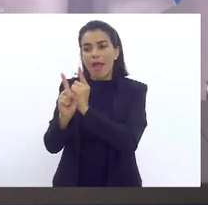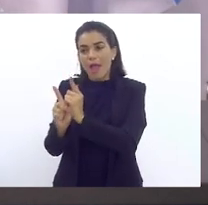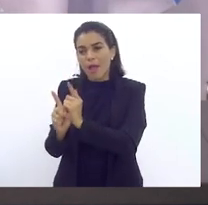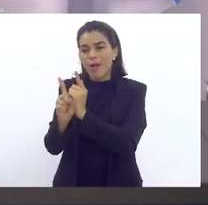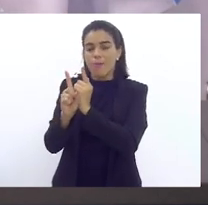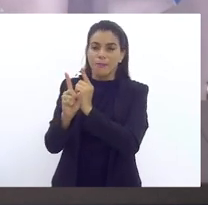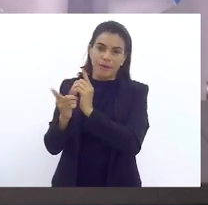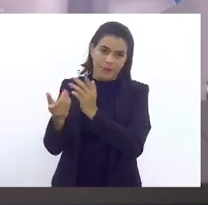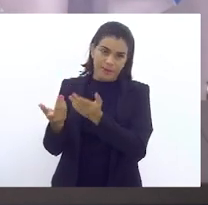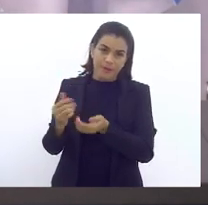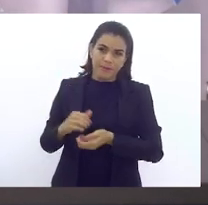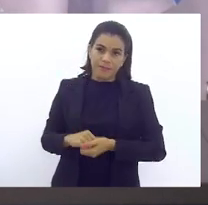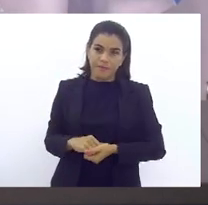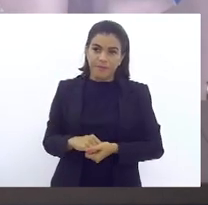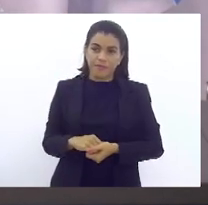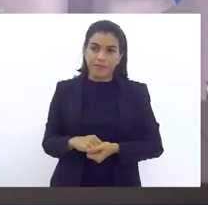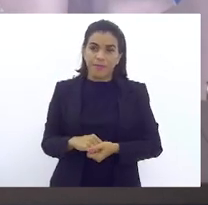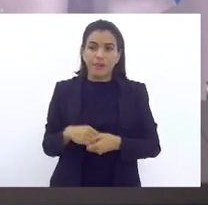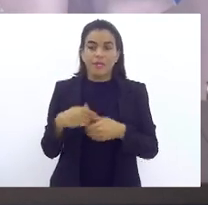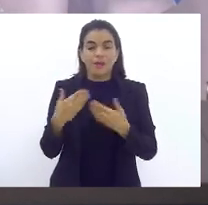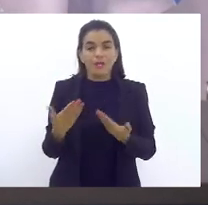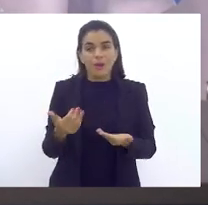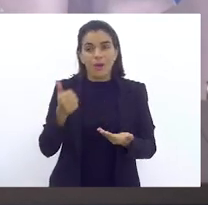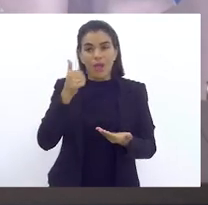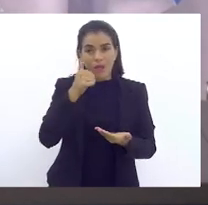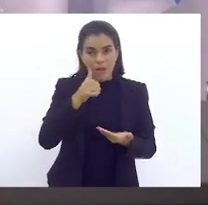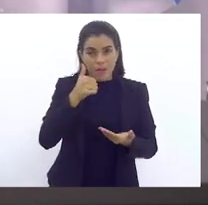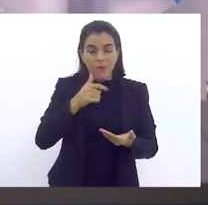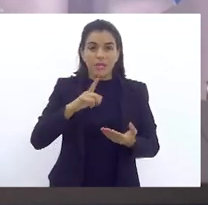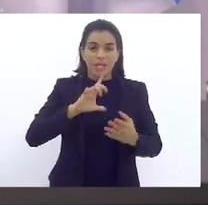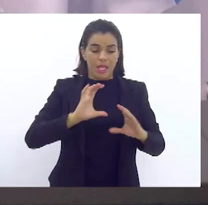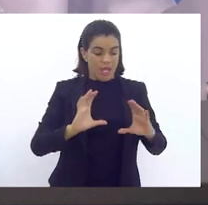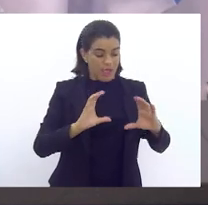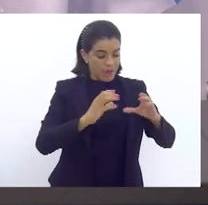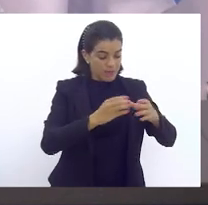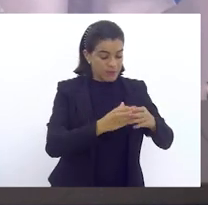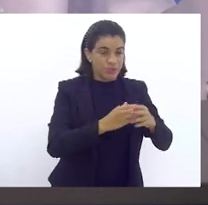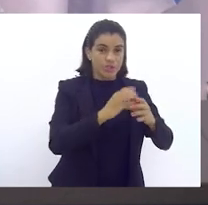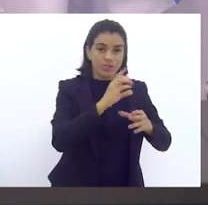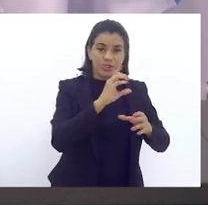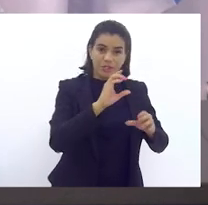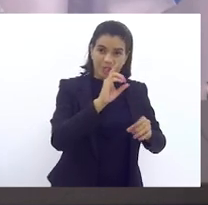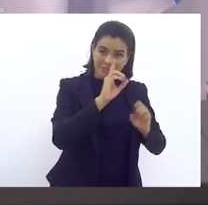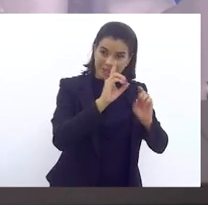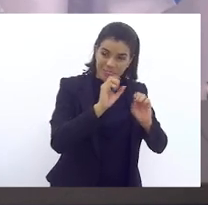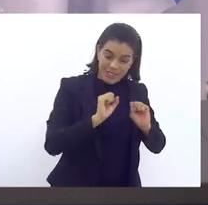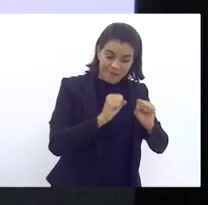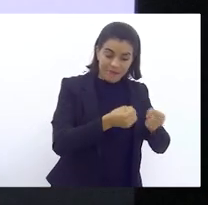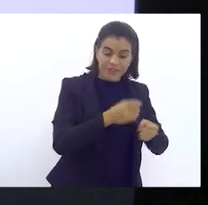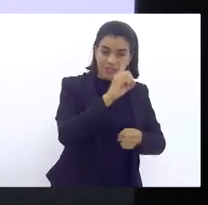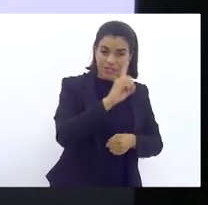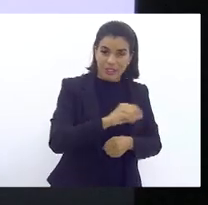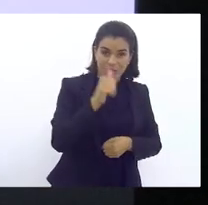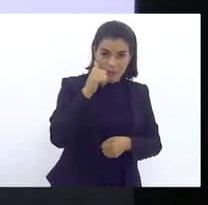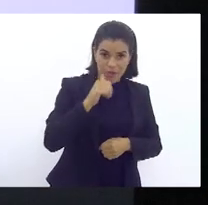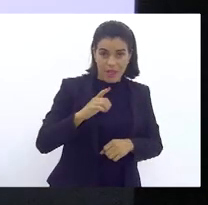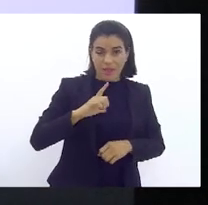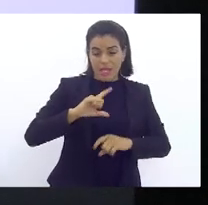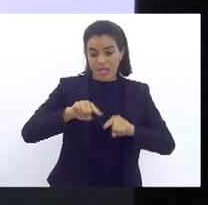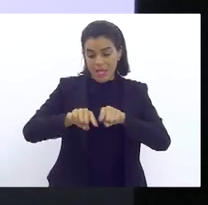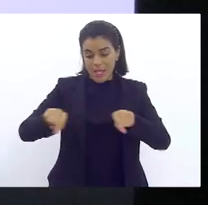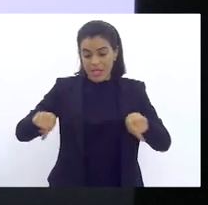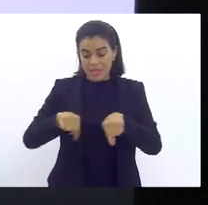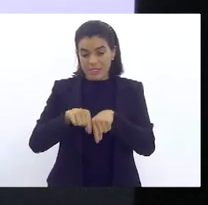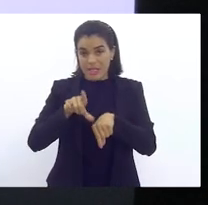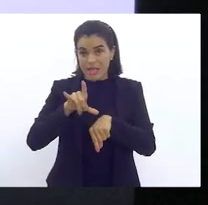atendimento então ela passa pela comissão de defesa dos direitos da mulher passa pela sala lilás Mas